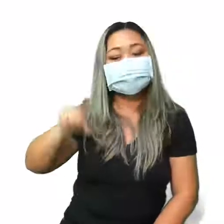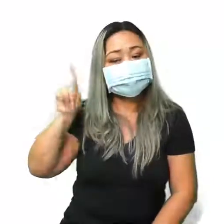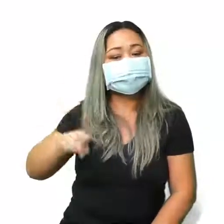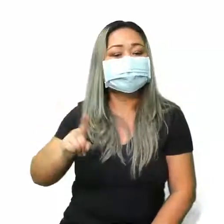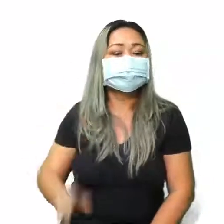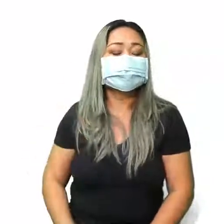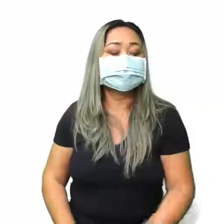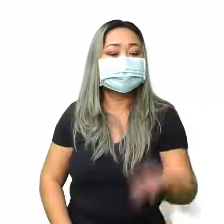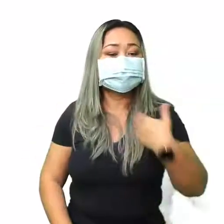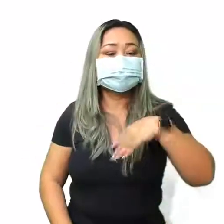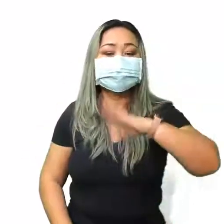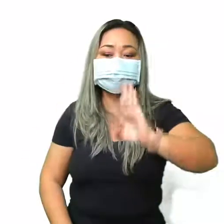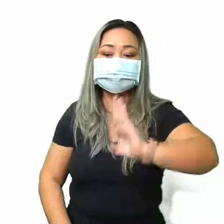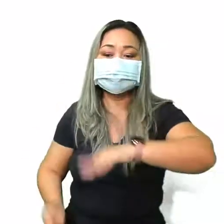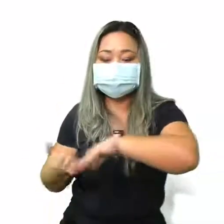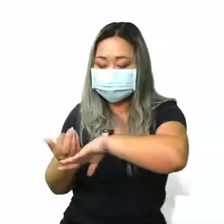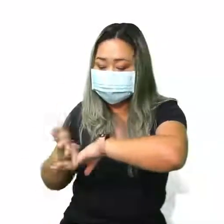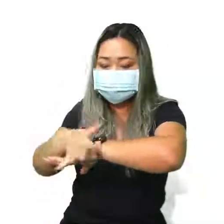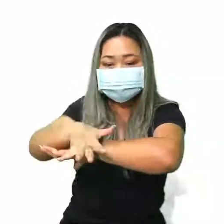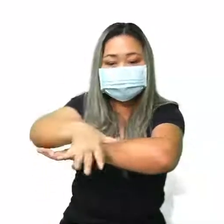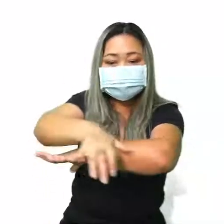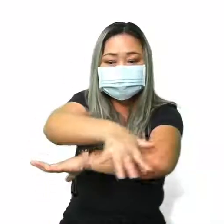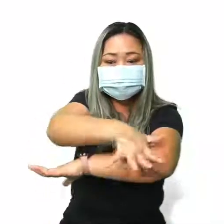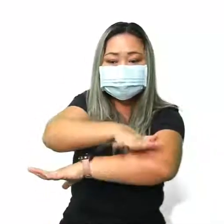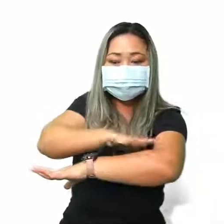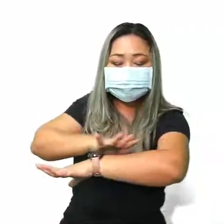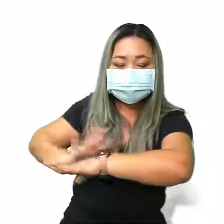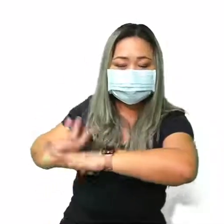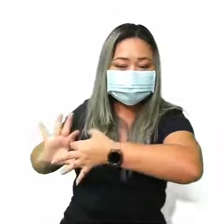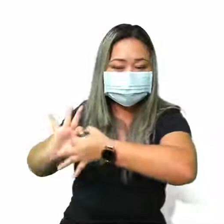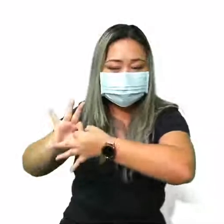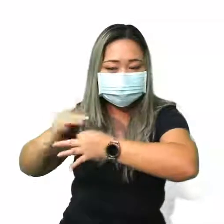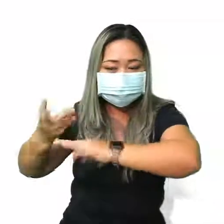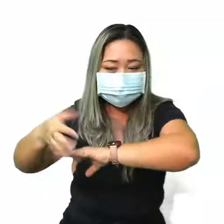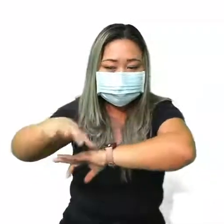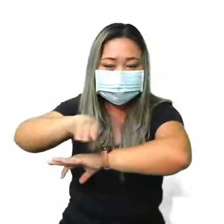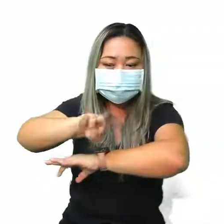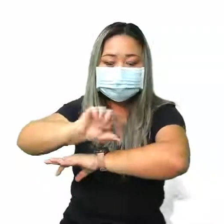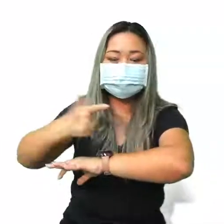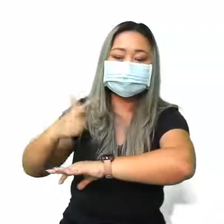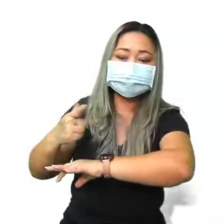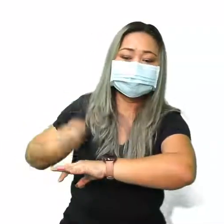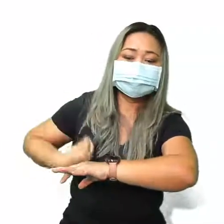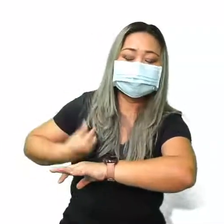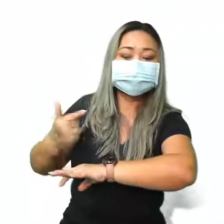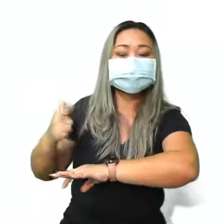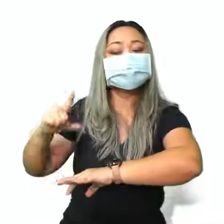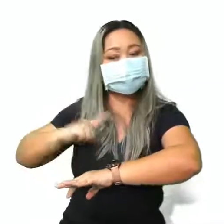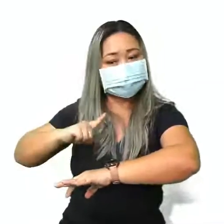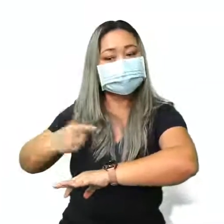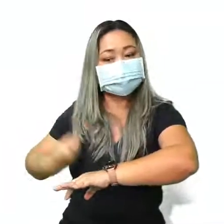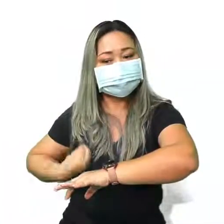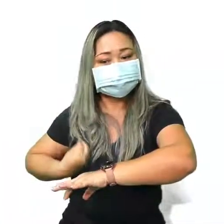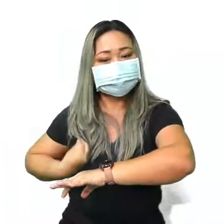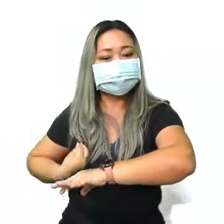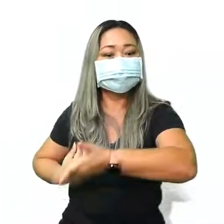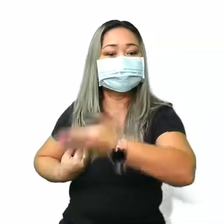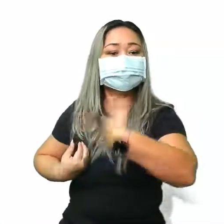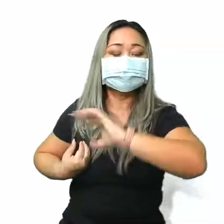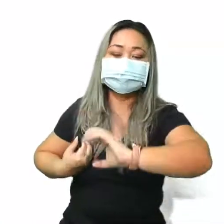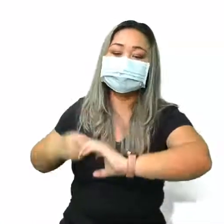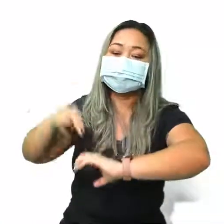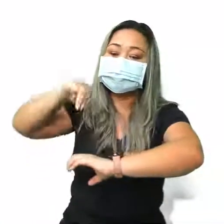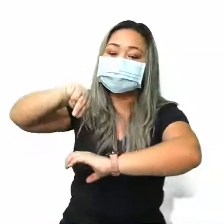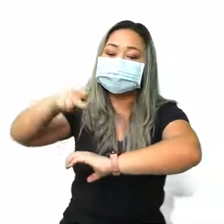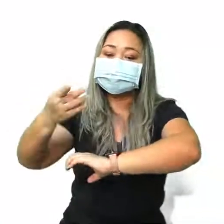biosfera. Letra B, os ecossistemas, que vão estar intercalando os fatores bióticos e os fatores abióticos. Letra